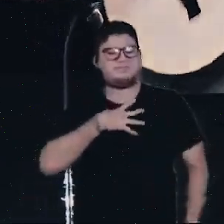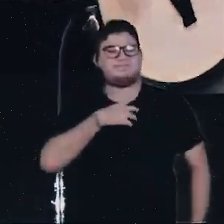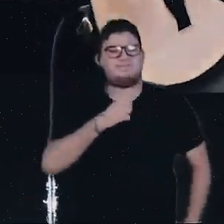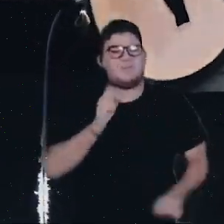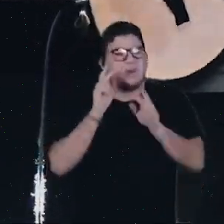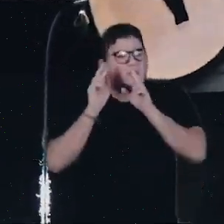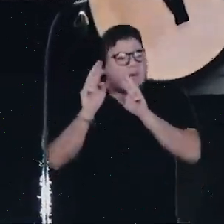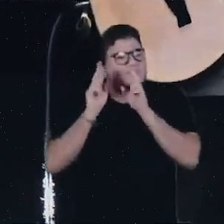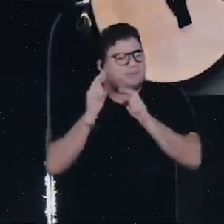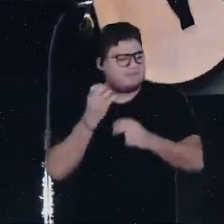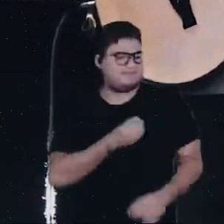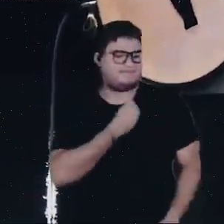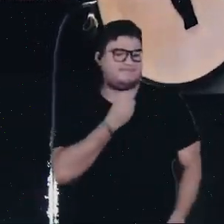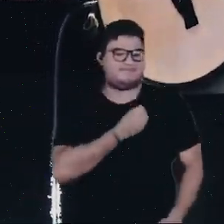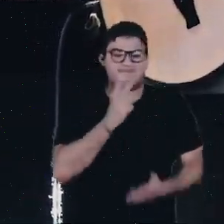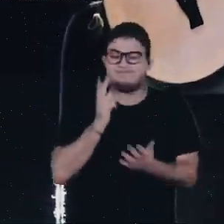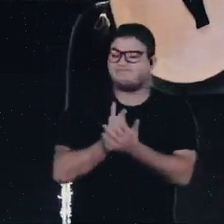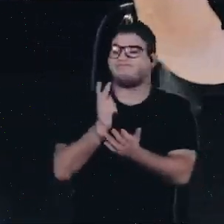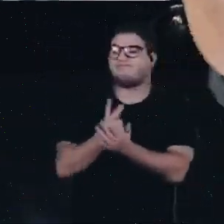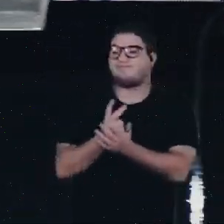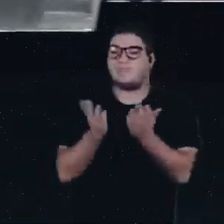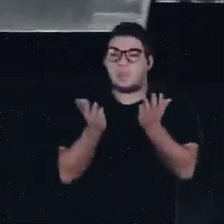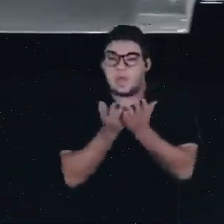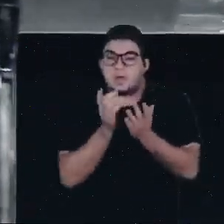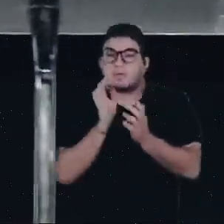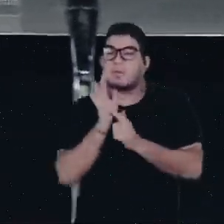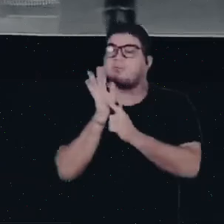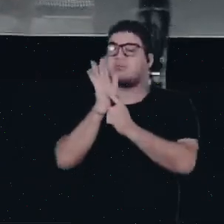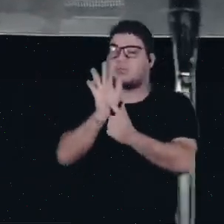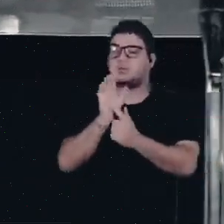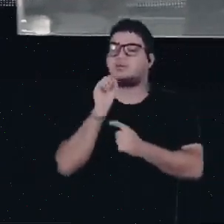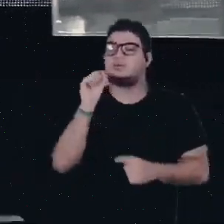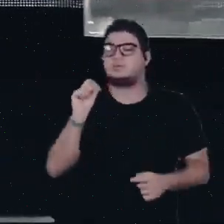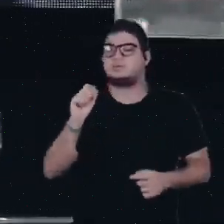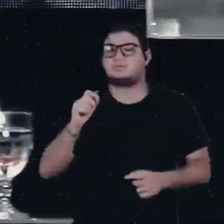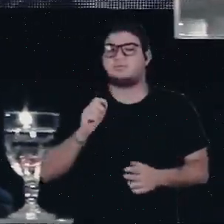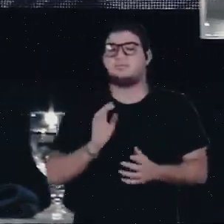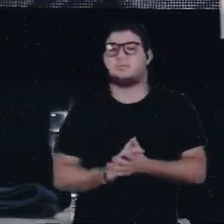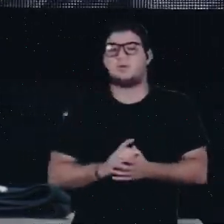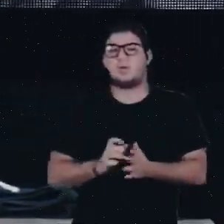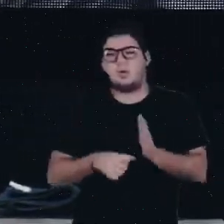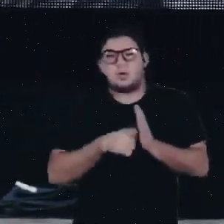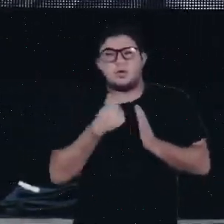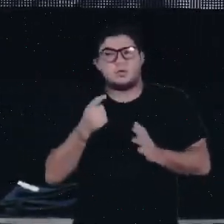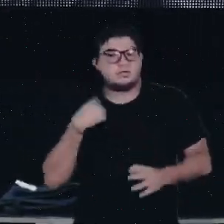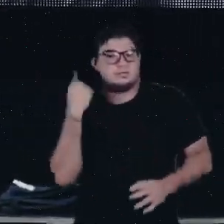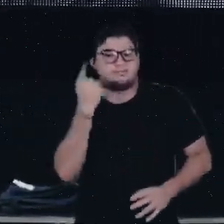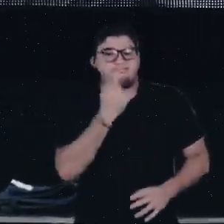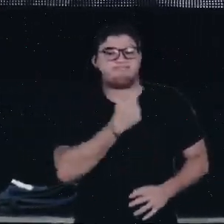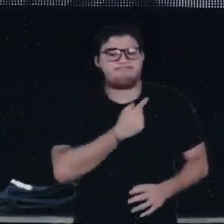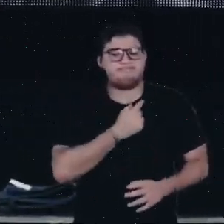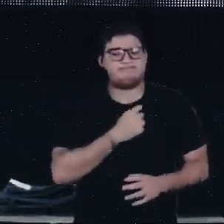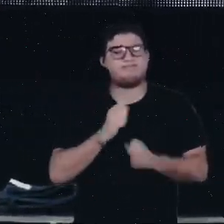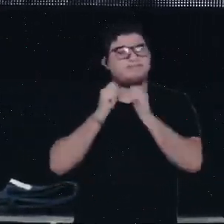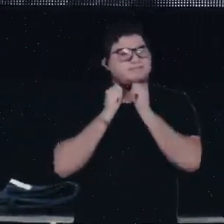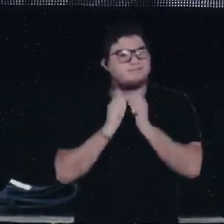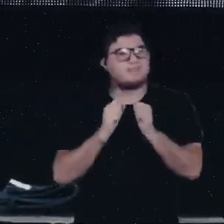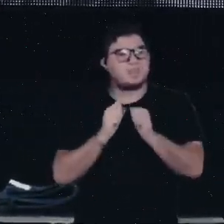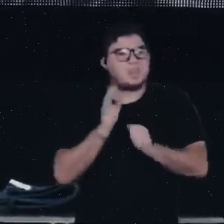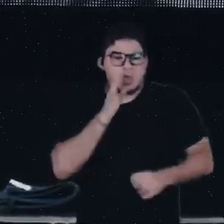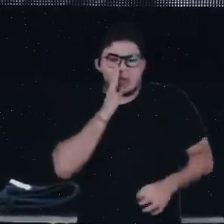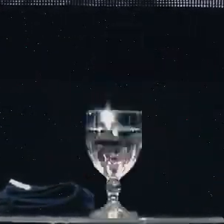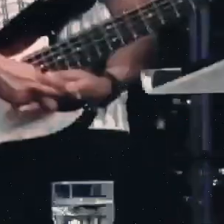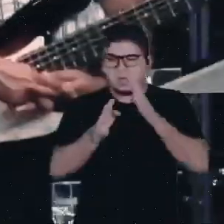da vida eterna. Você sabe o que a Bíblia está mostrando aqui? Só tem uma forma de a gente realmente suportar, não